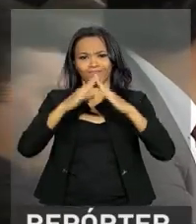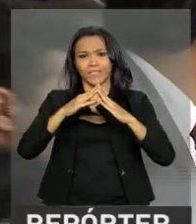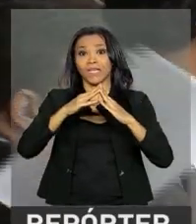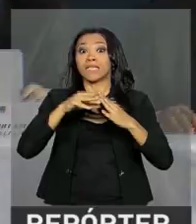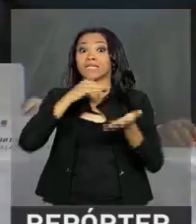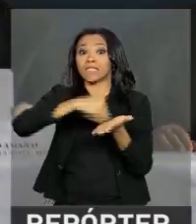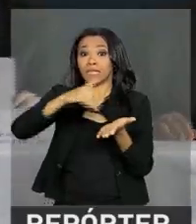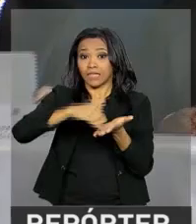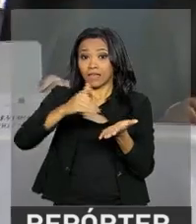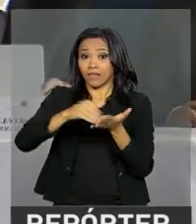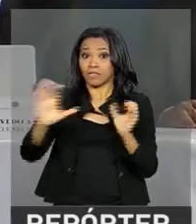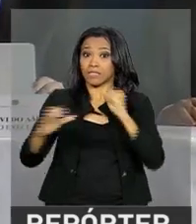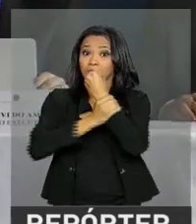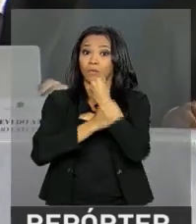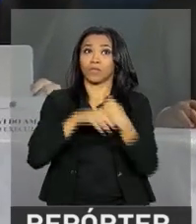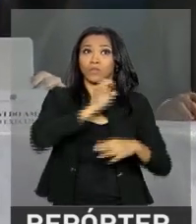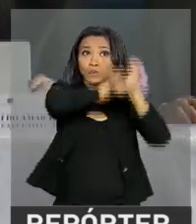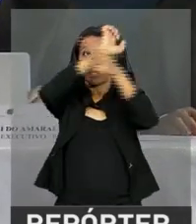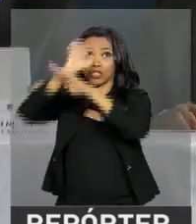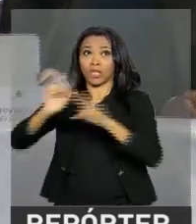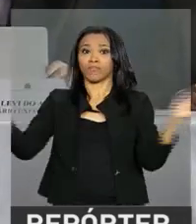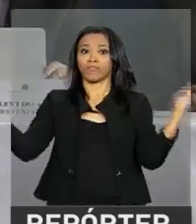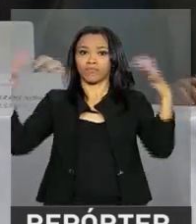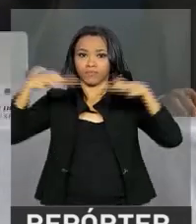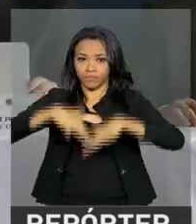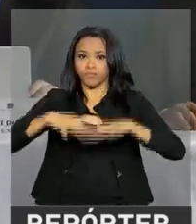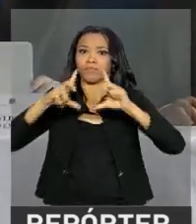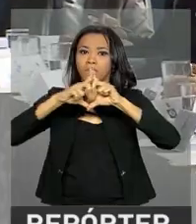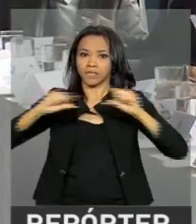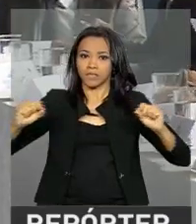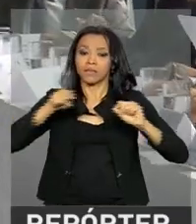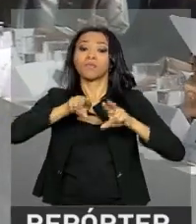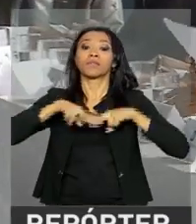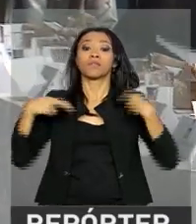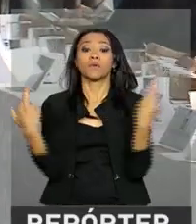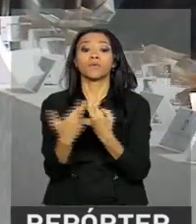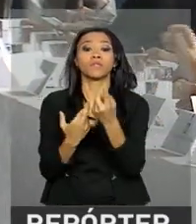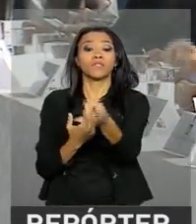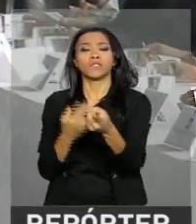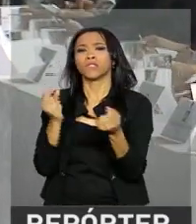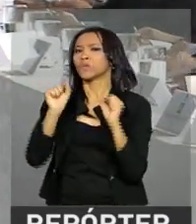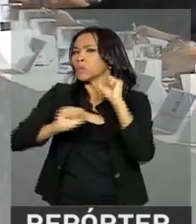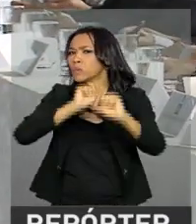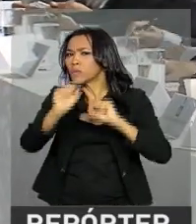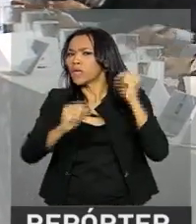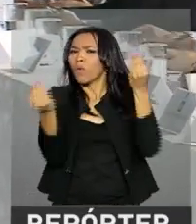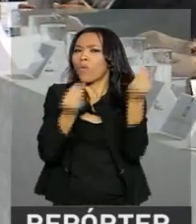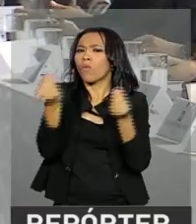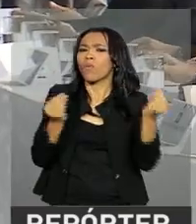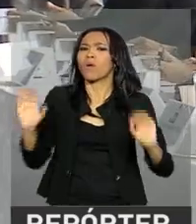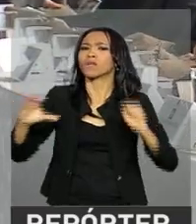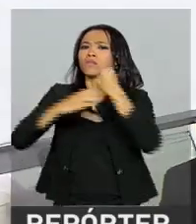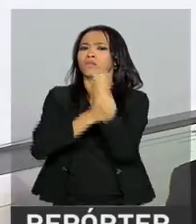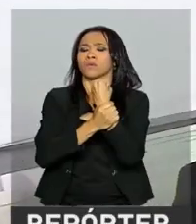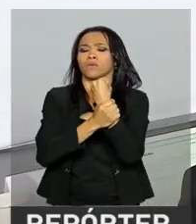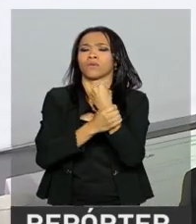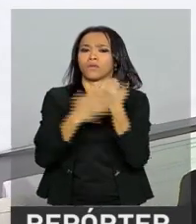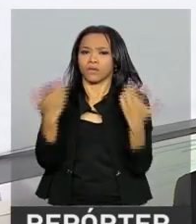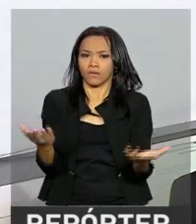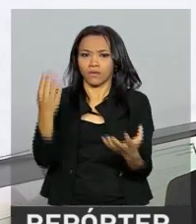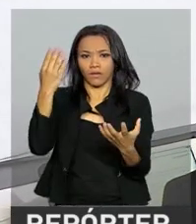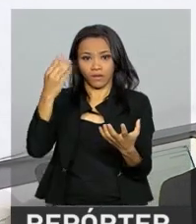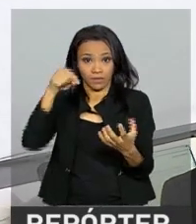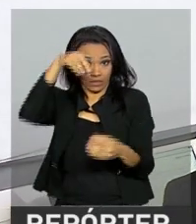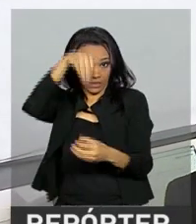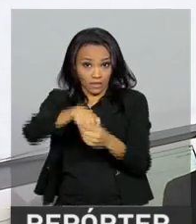todo o país. Eles se reuniram com o ministro da Justiça, Alexandre de Moraes, para discutir ações de garantia à segurança nos presídios.